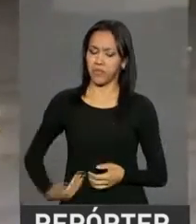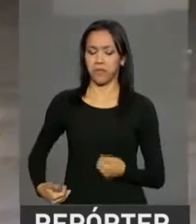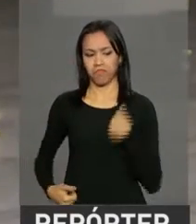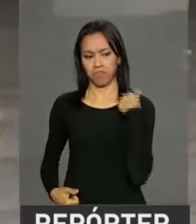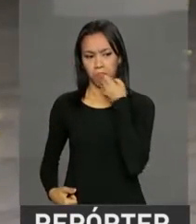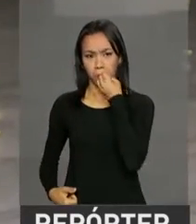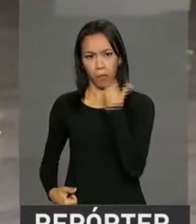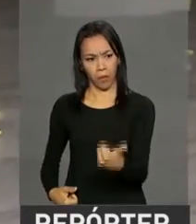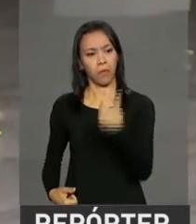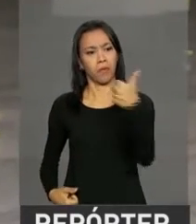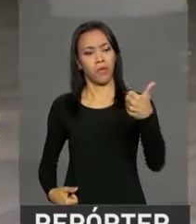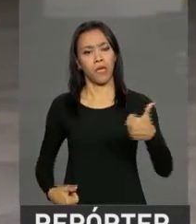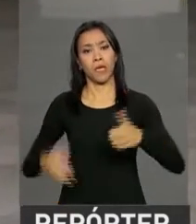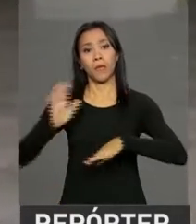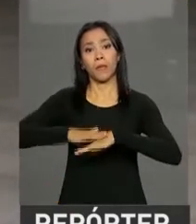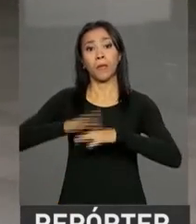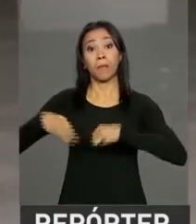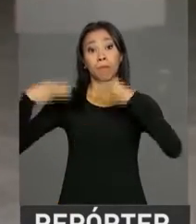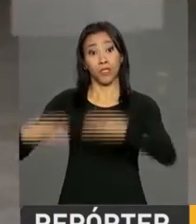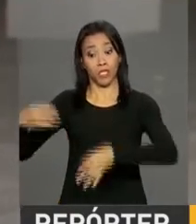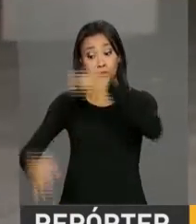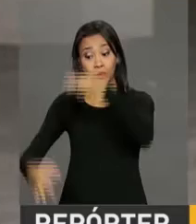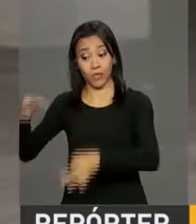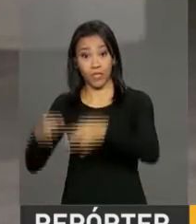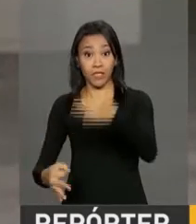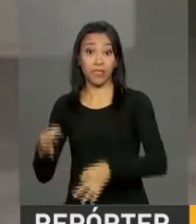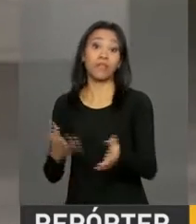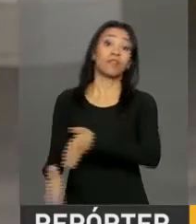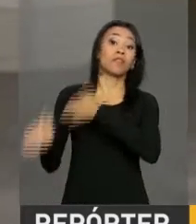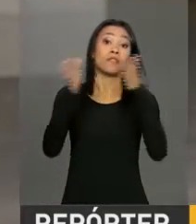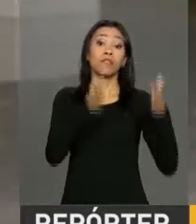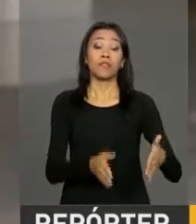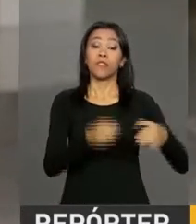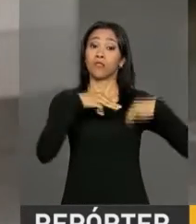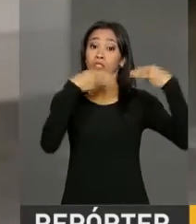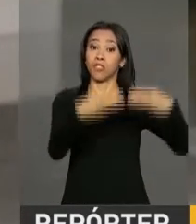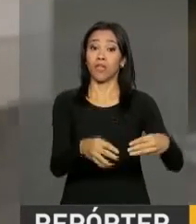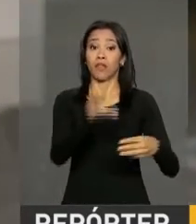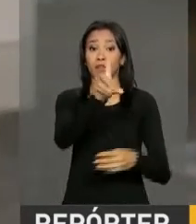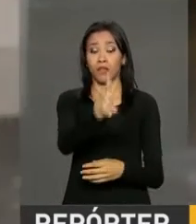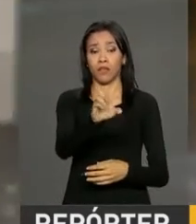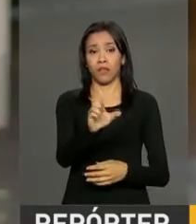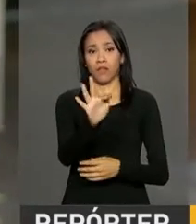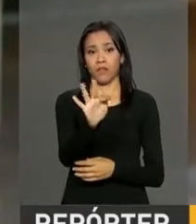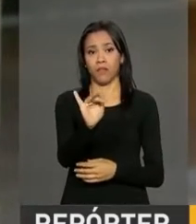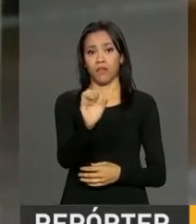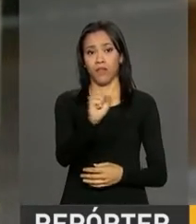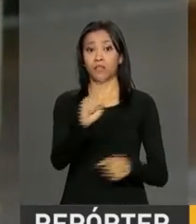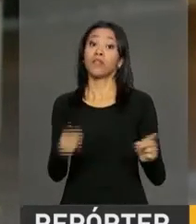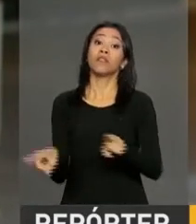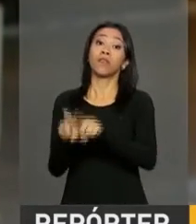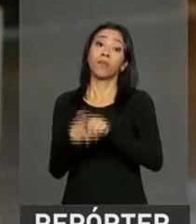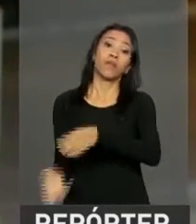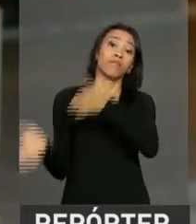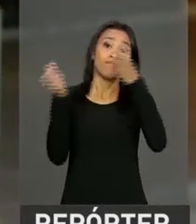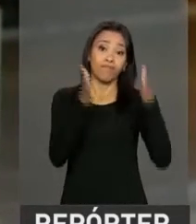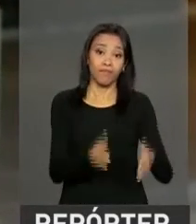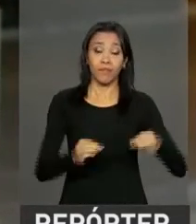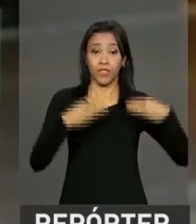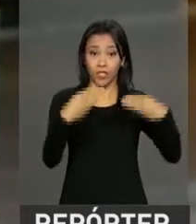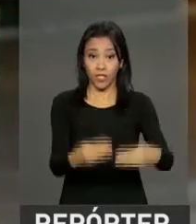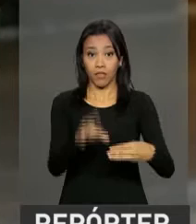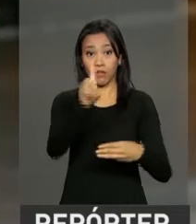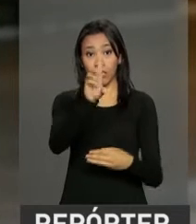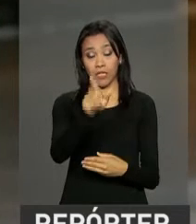feita pelos ministérios da justiça cidadania pelo ministério da defesa e também pelo gabinete de segurança institucional da presidência da